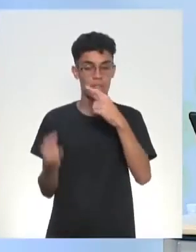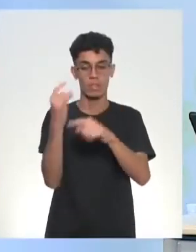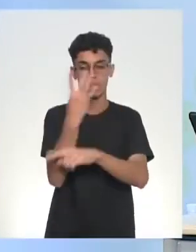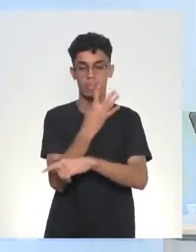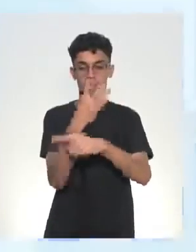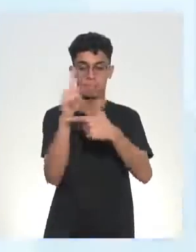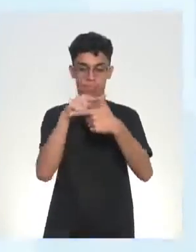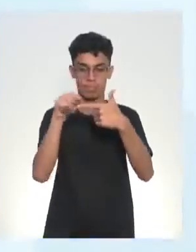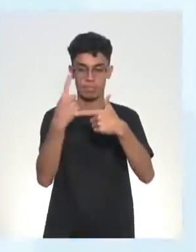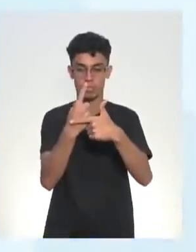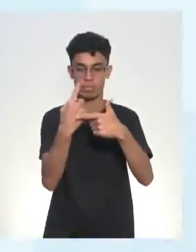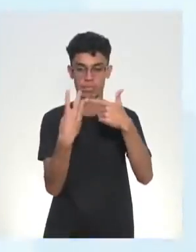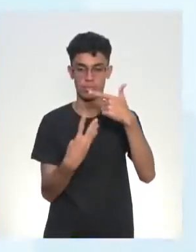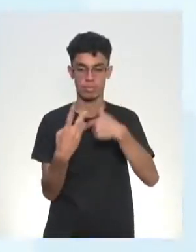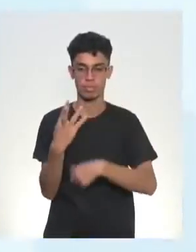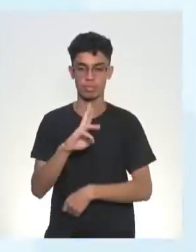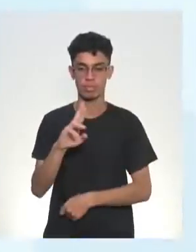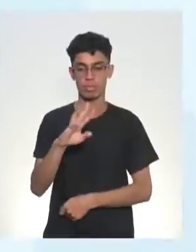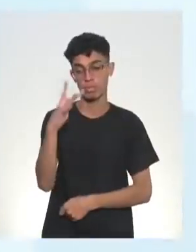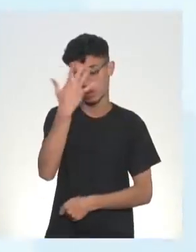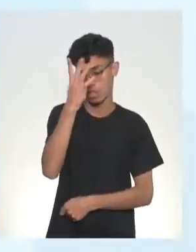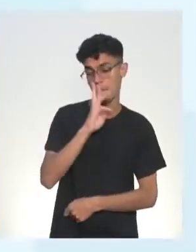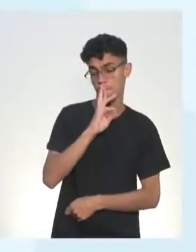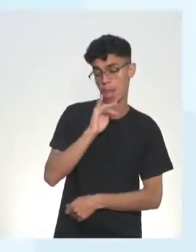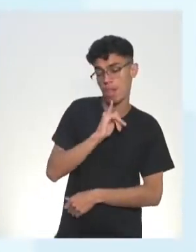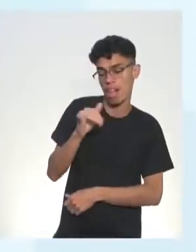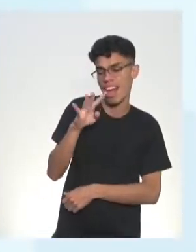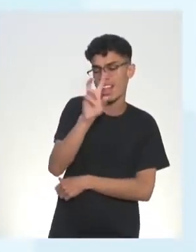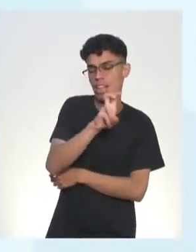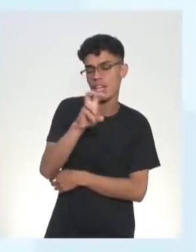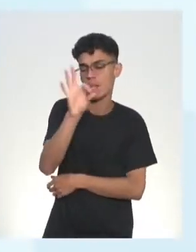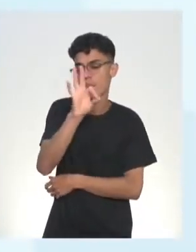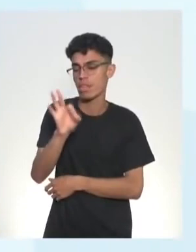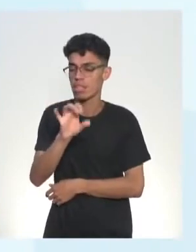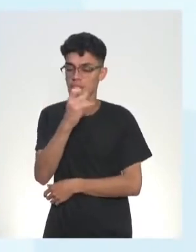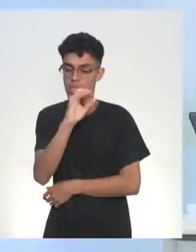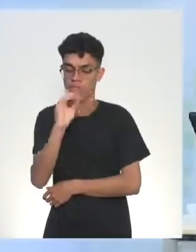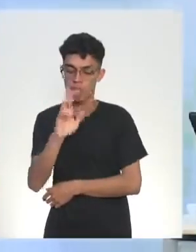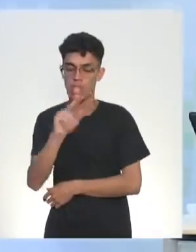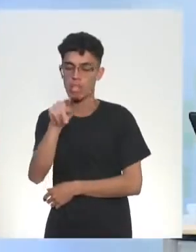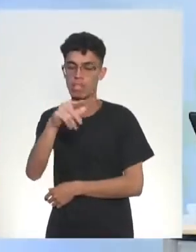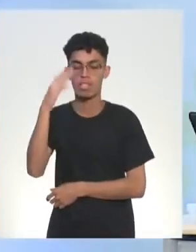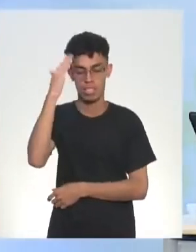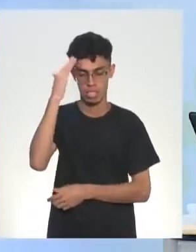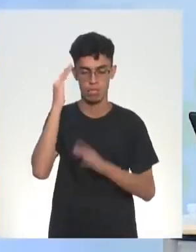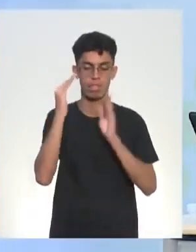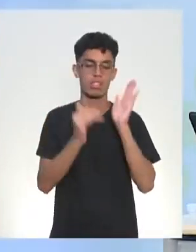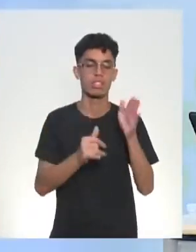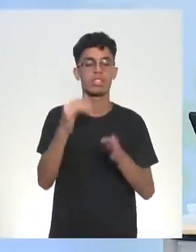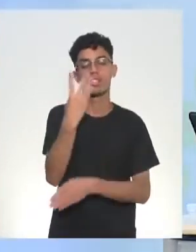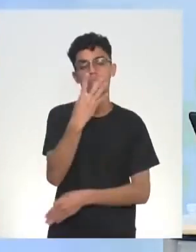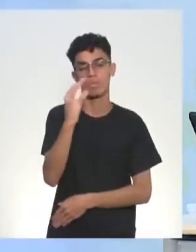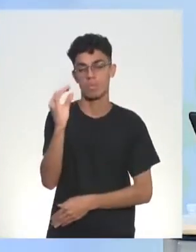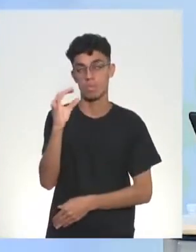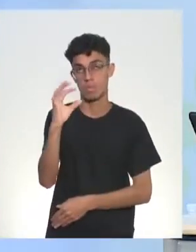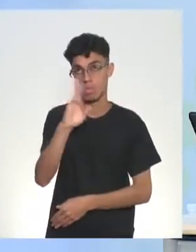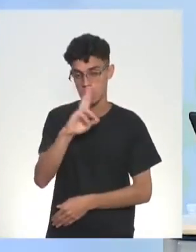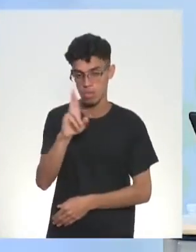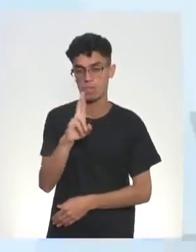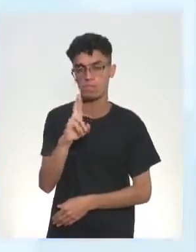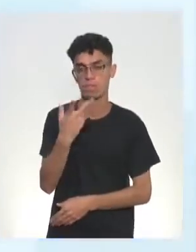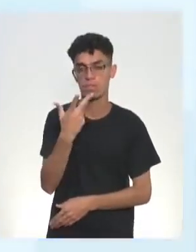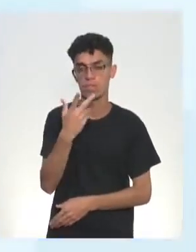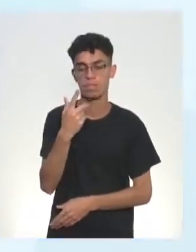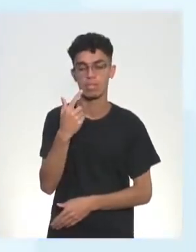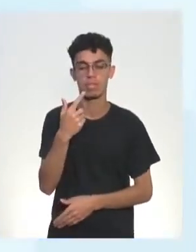seja, R$ 4. Então, se alguém falar alguma coisa, quanto é 5% de R$ 80, você já sabe que é R$ 4, tá bom? Então, tá